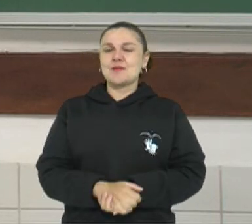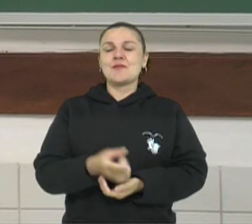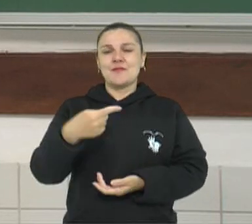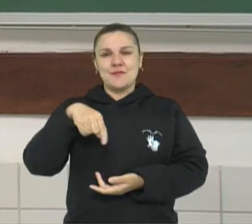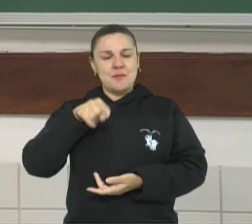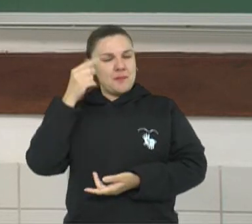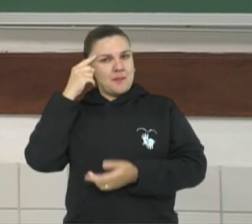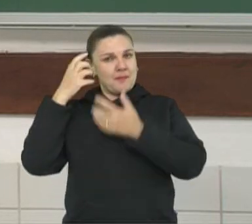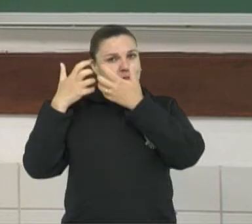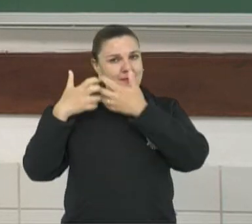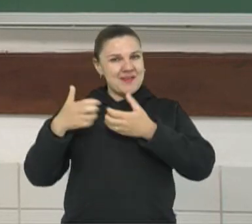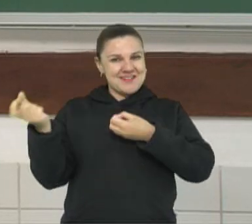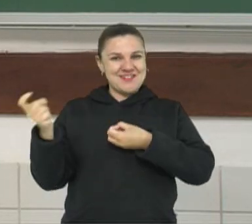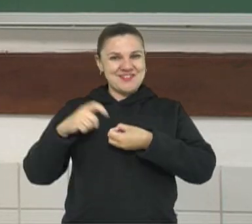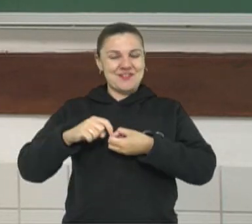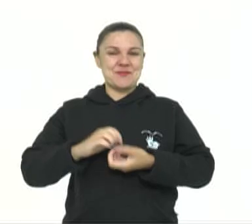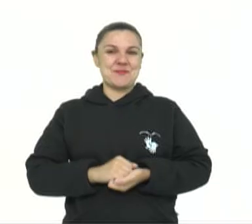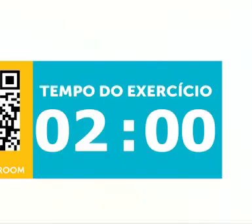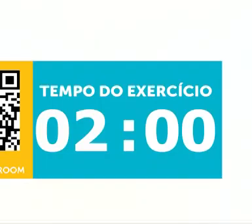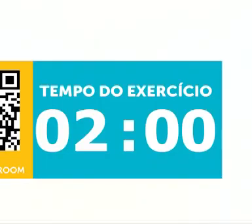e pensa comigo e eu volto já.